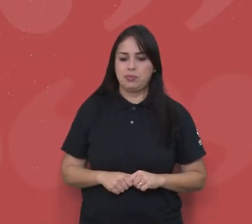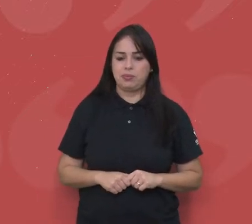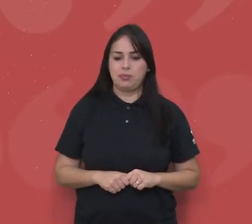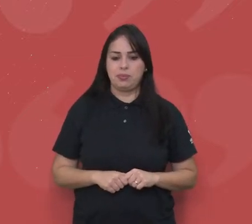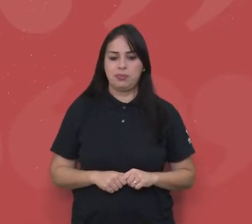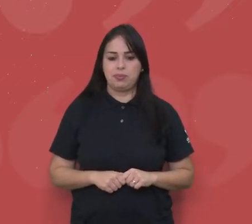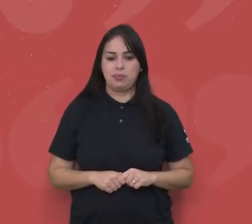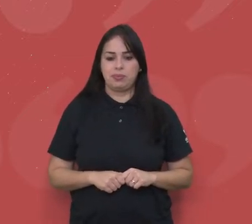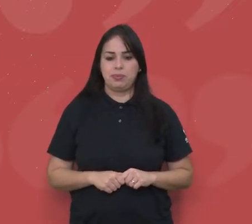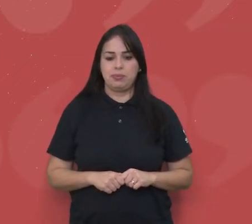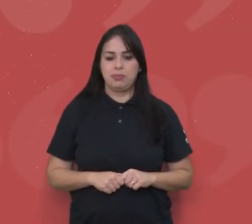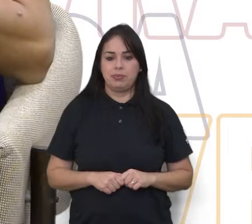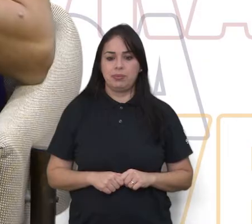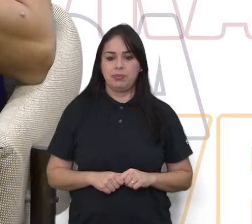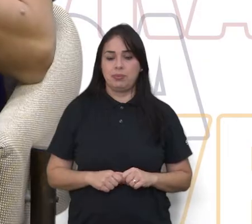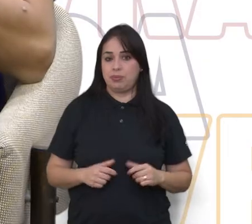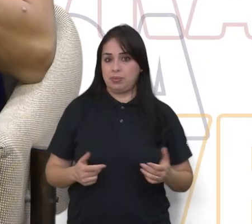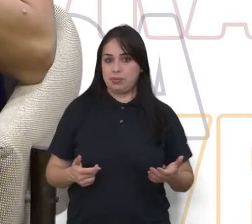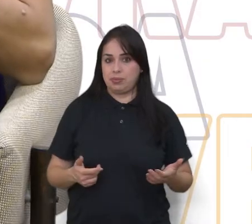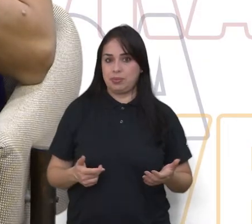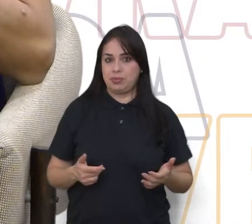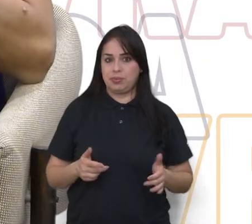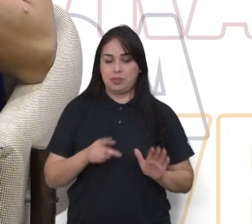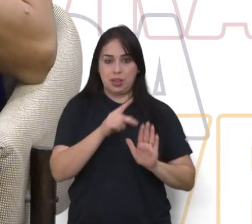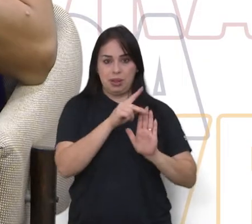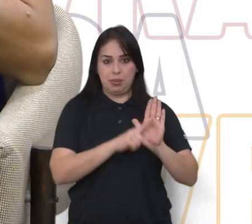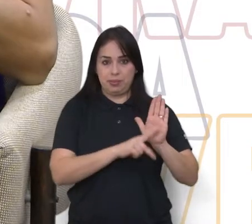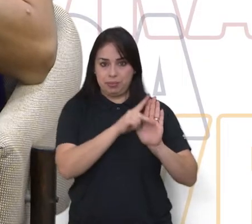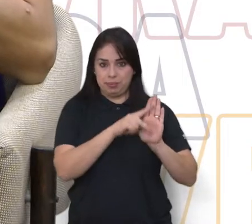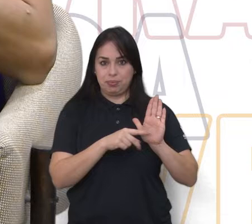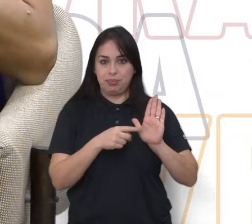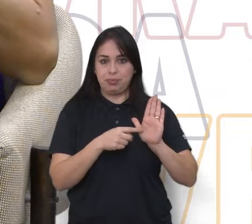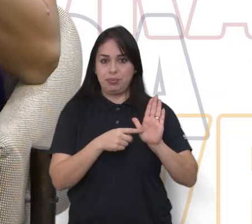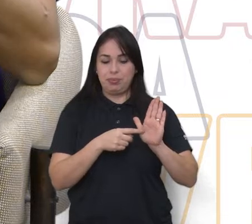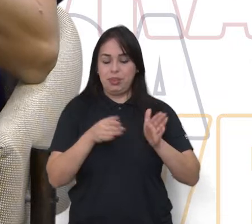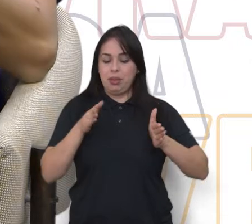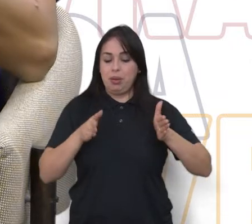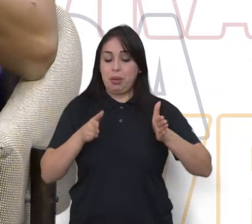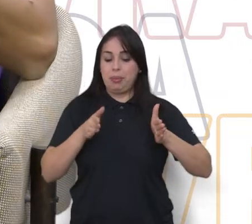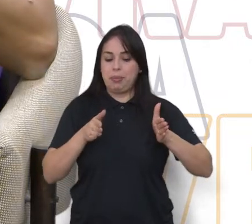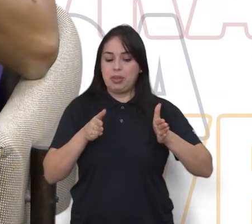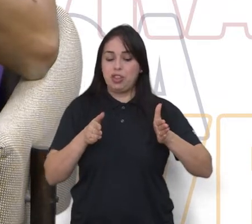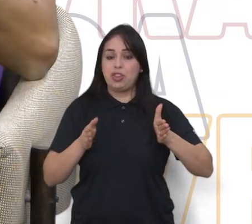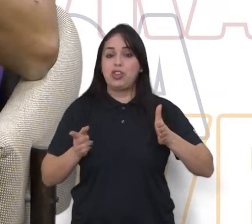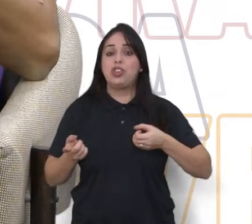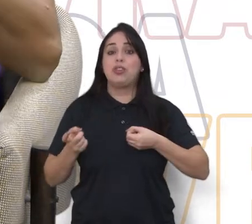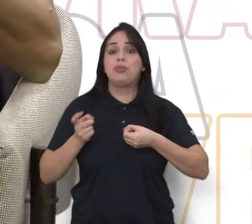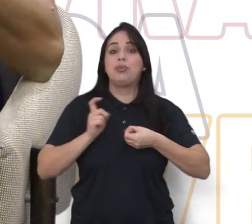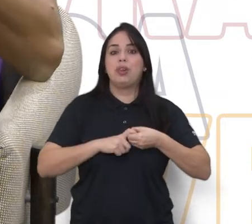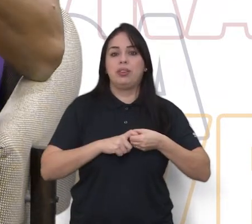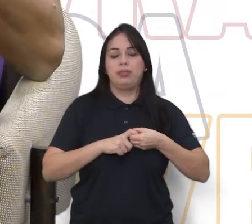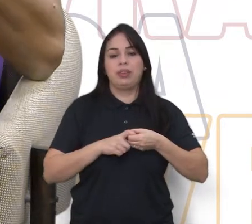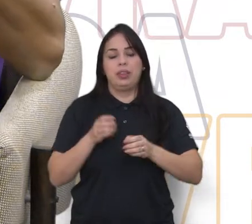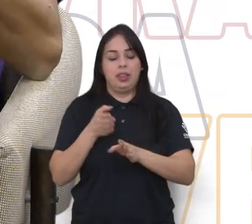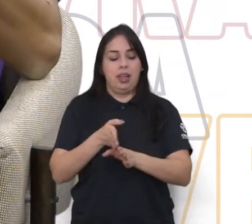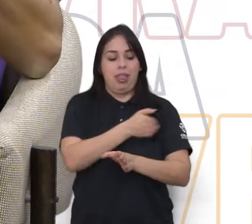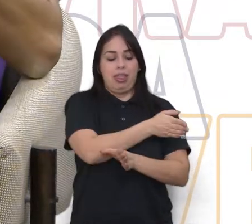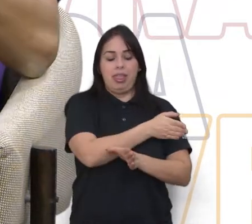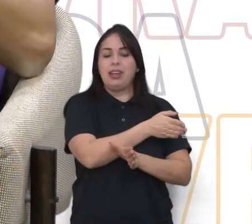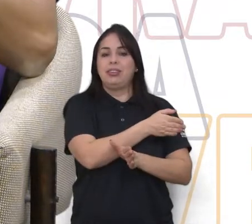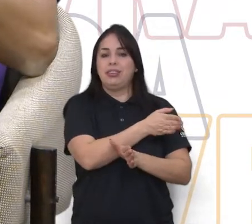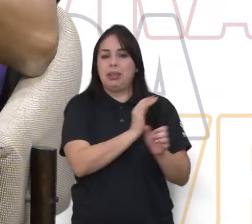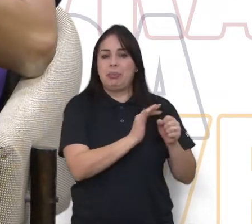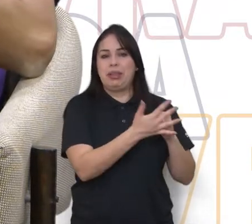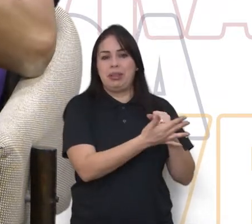para o projeto Reciclaí? O projeto Reciclaí está, sim, num momento de retomada. Como eu falei, a pandemia deu